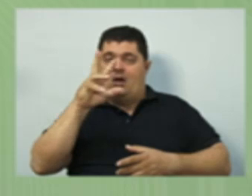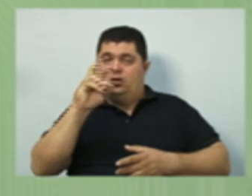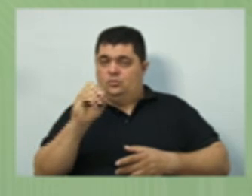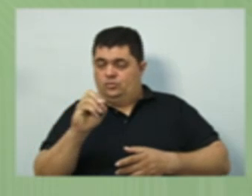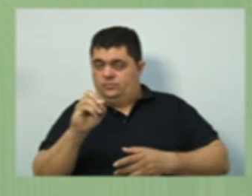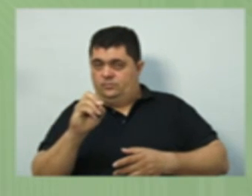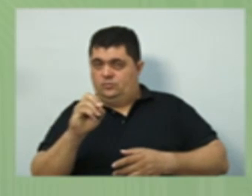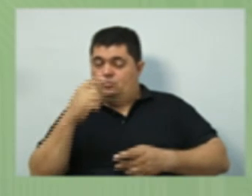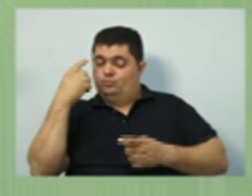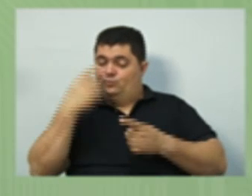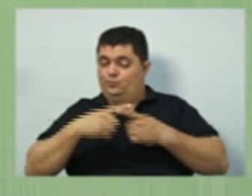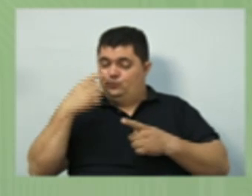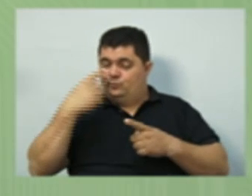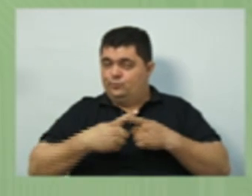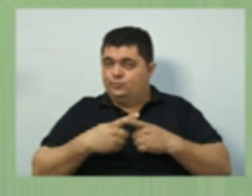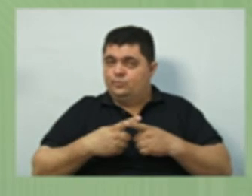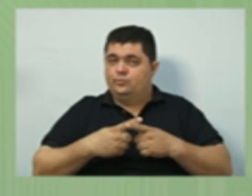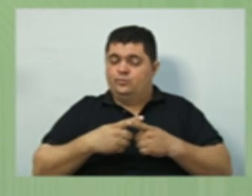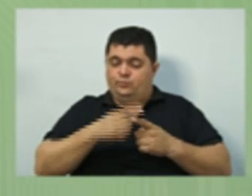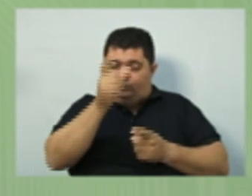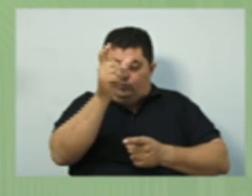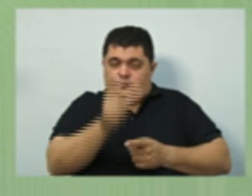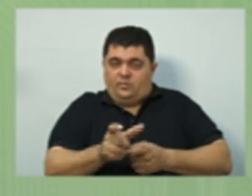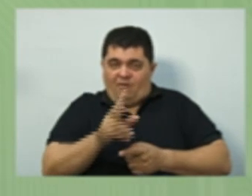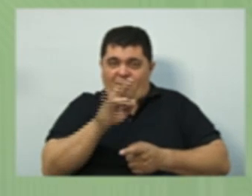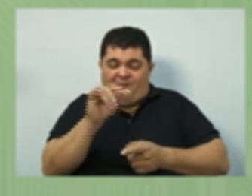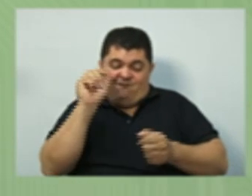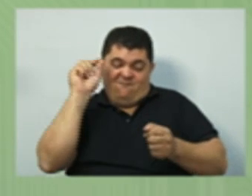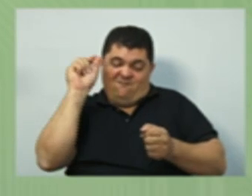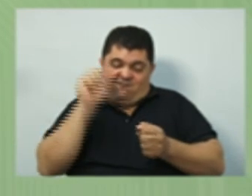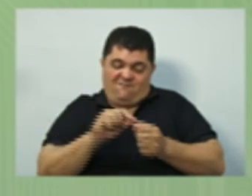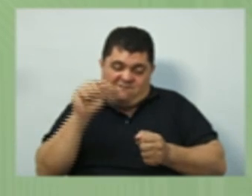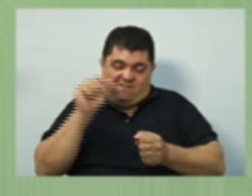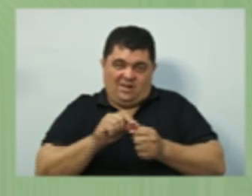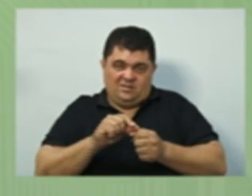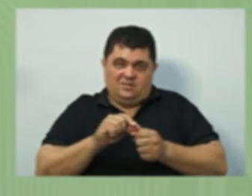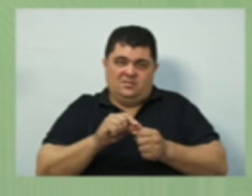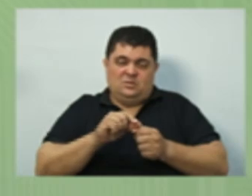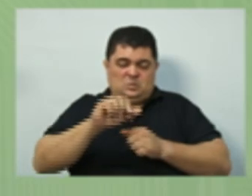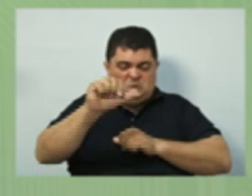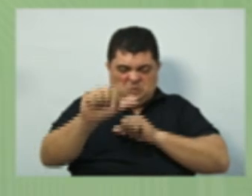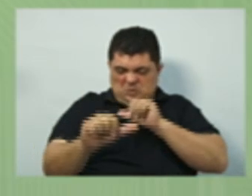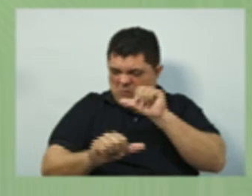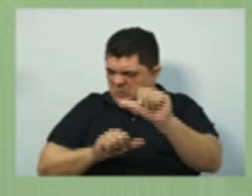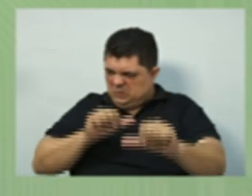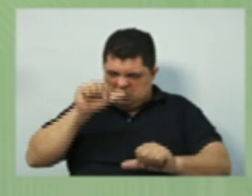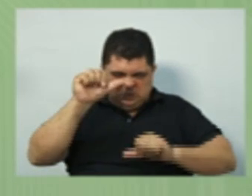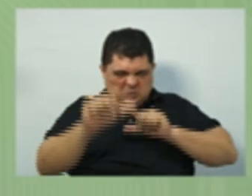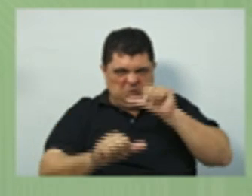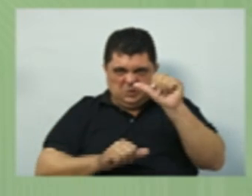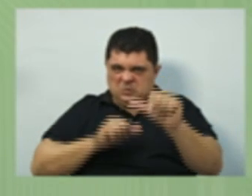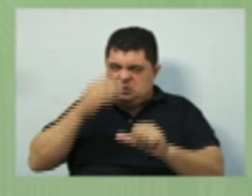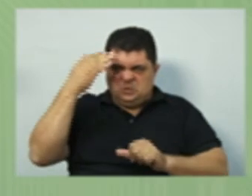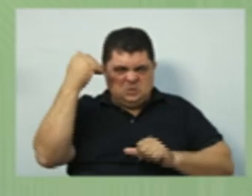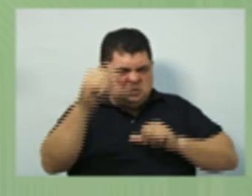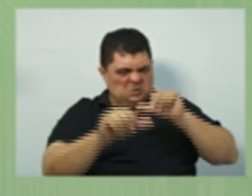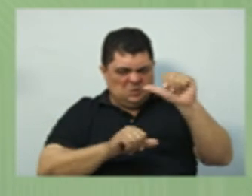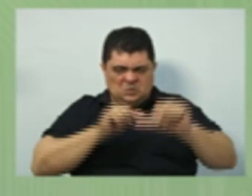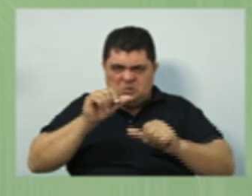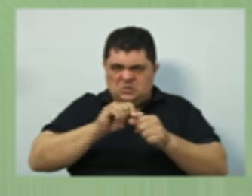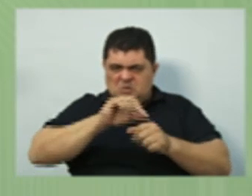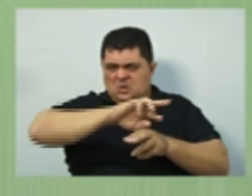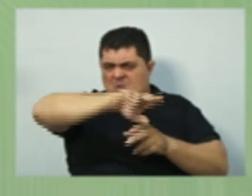porque você vai agir sobre a natureza com seu talento. Esse tipo de